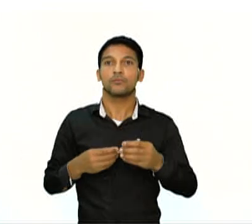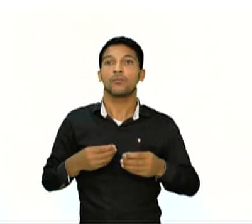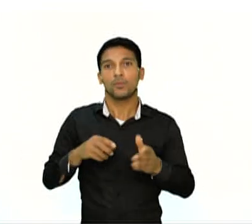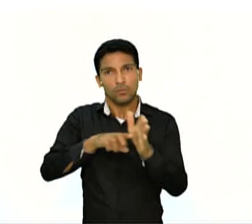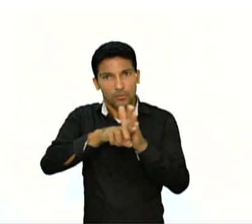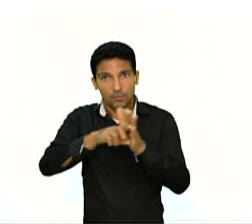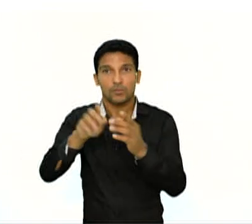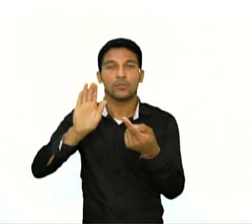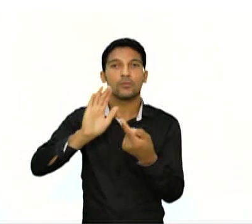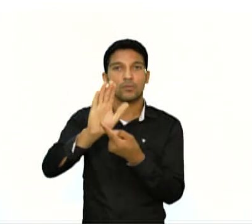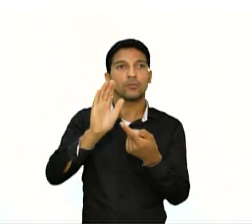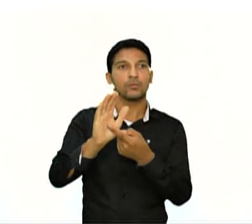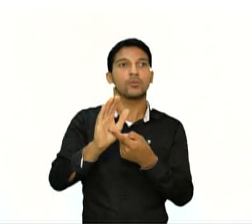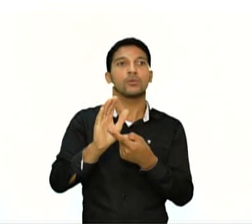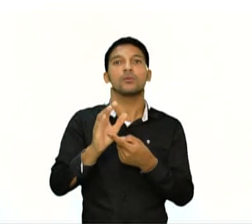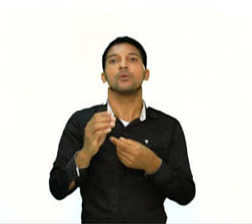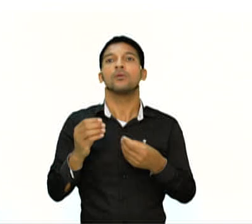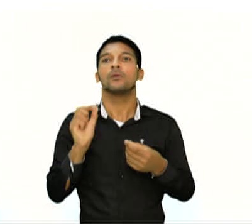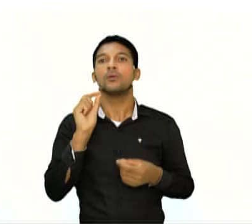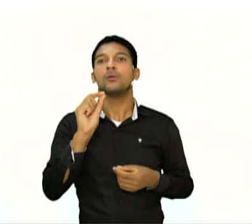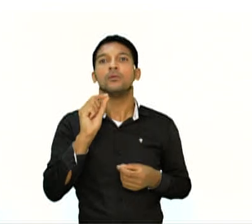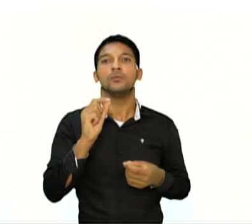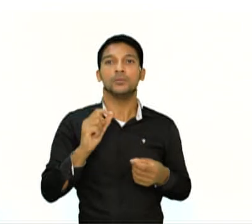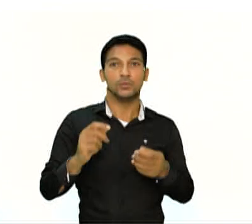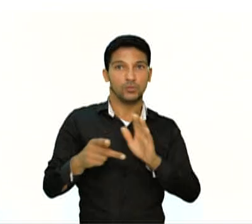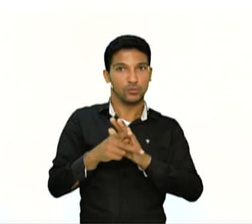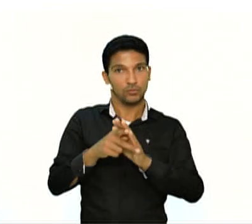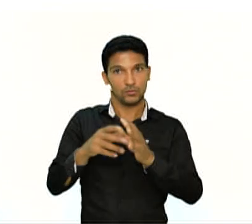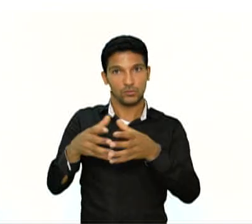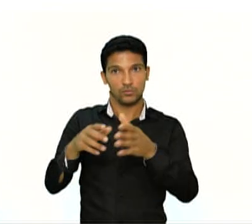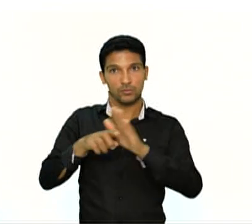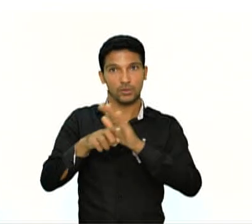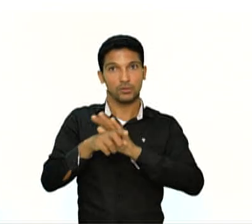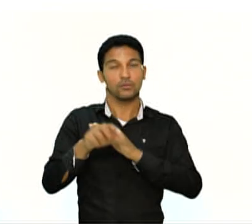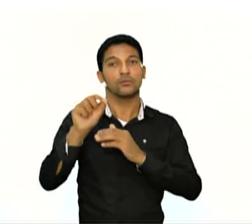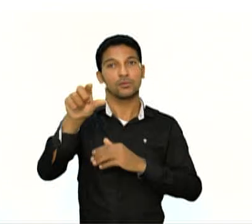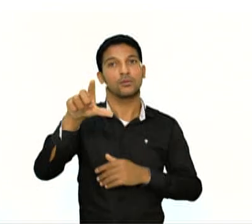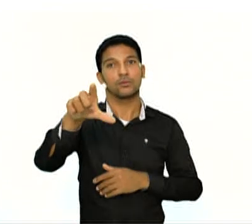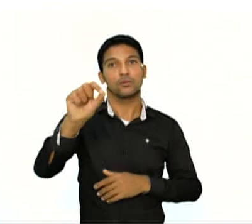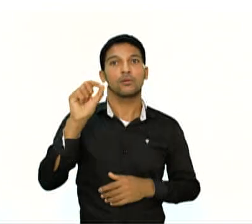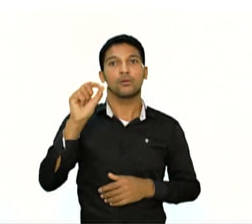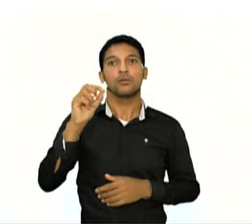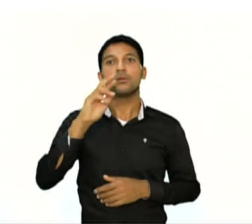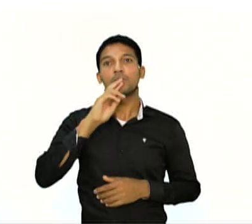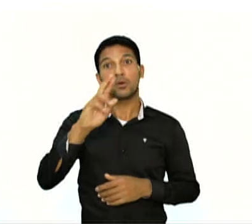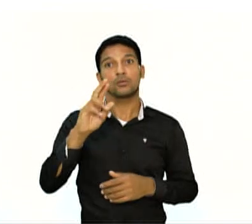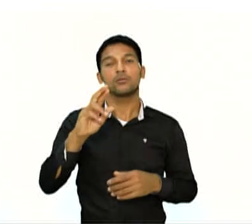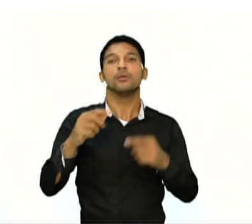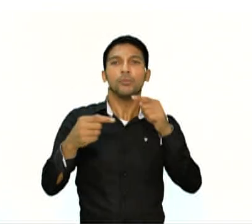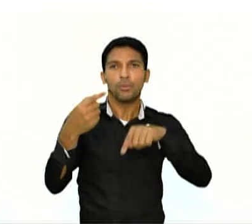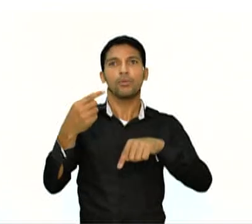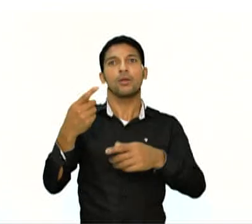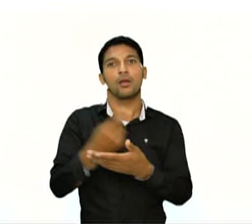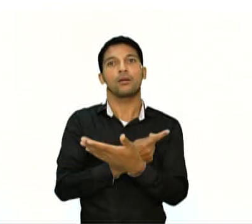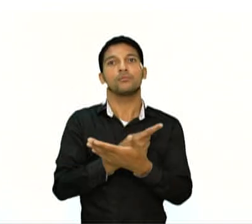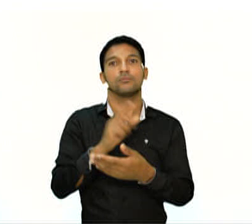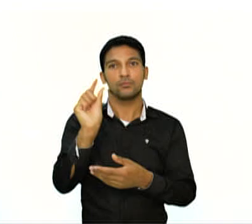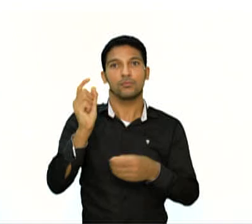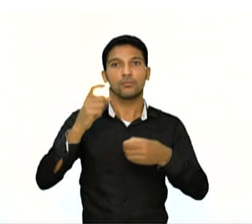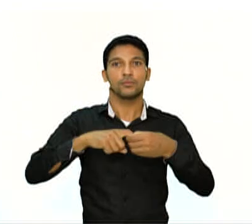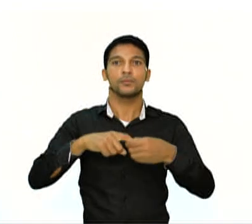e acertadas por toda a comunidade científica. Bora lá marcar a alternativa incorreta e voltamos já já.